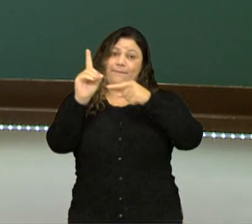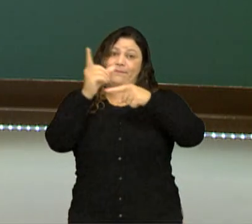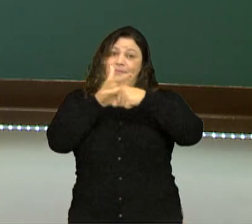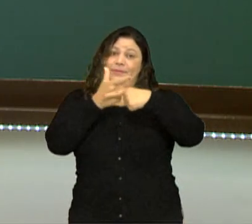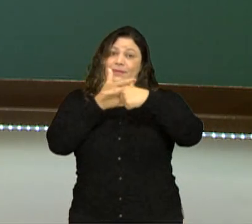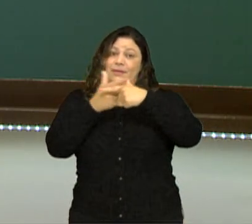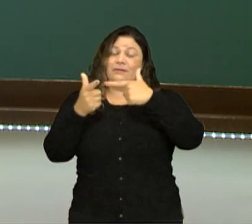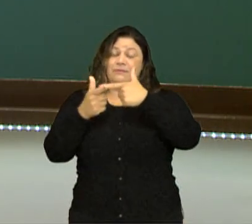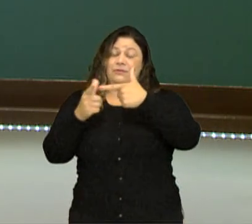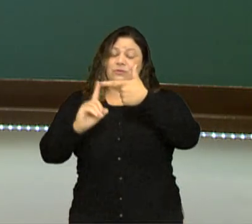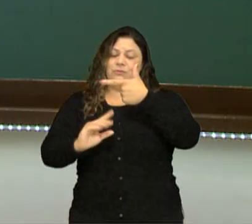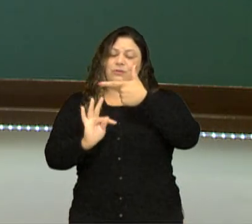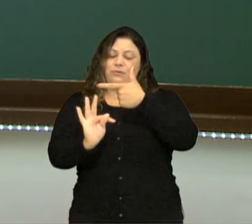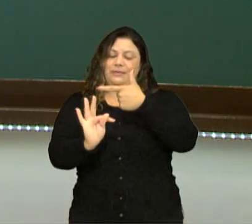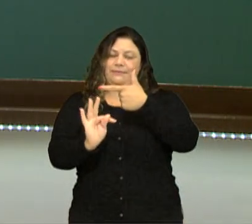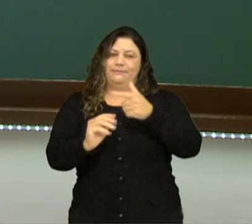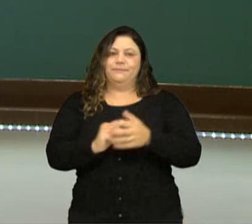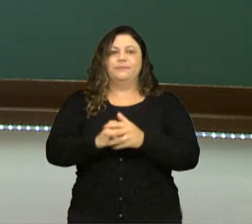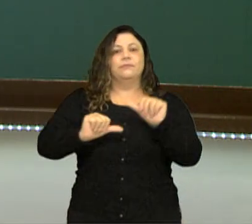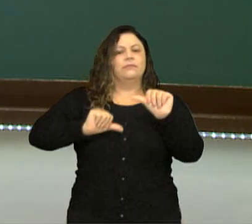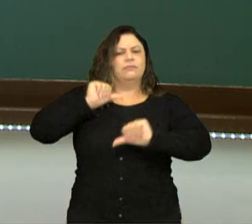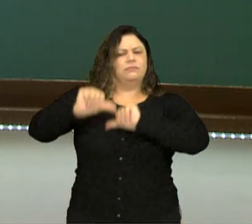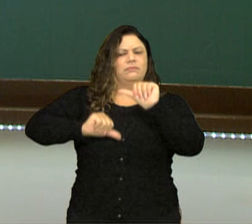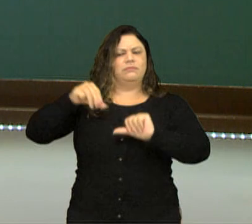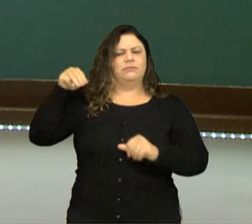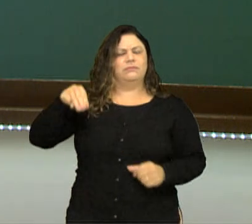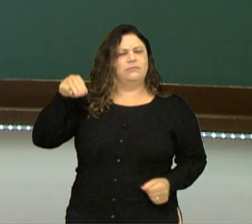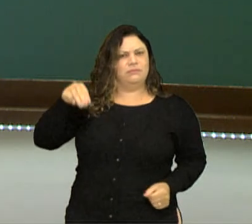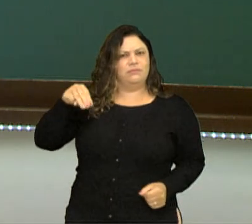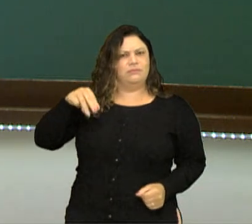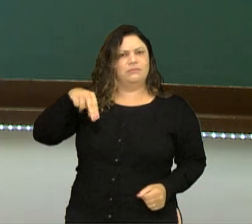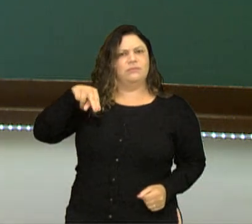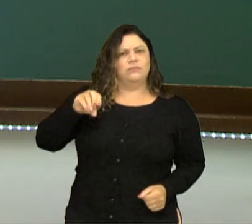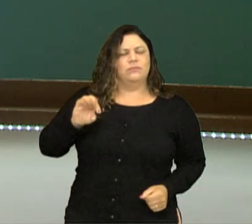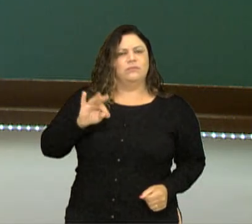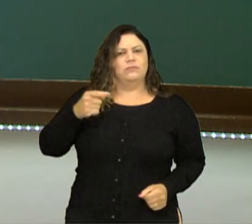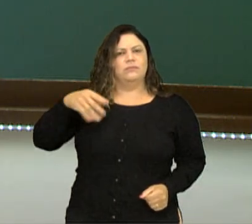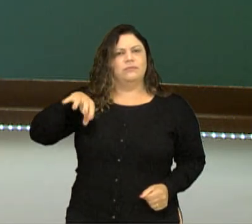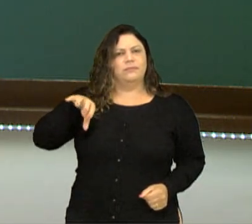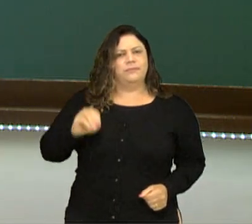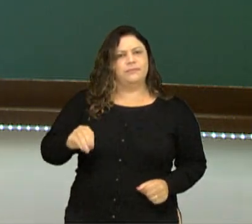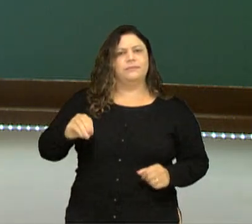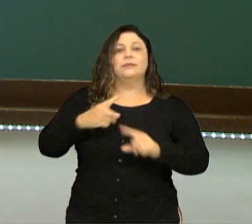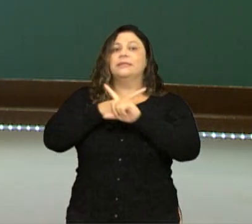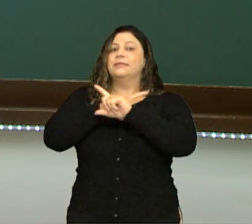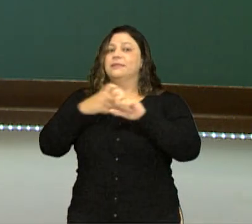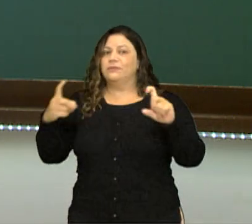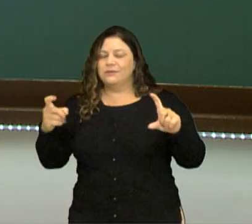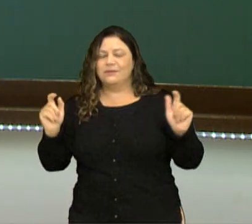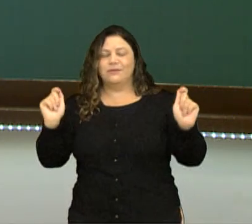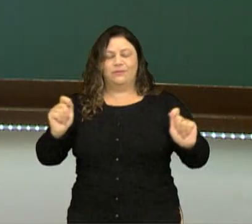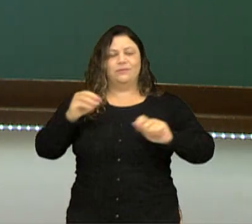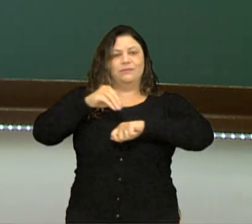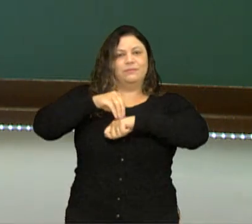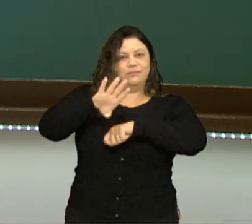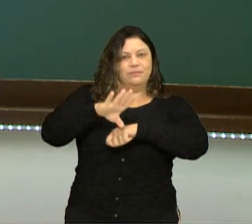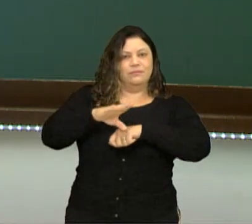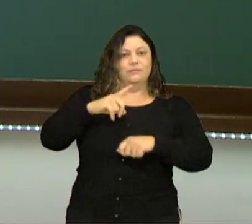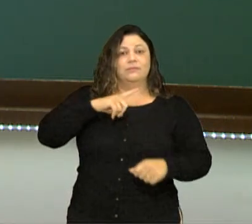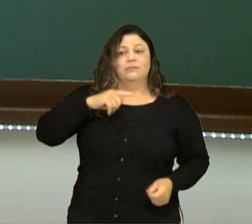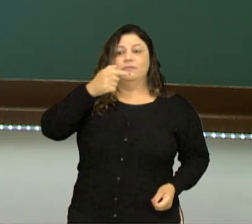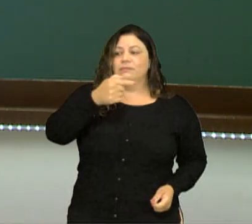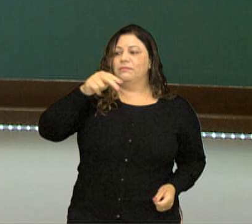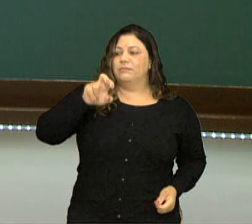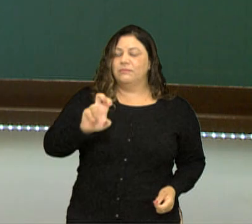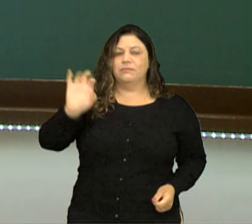você transformar esse número em metros e transformar em notação científica, como eu sugeri para você, você vai chegar em 75 vezes 10